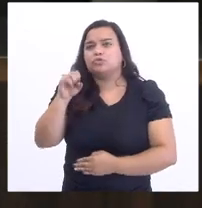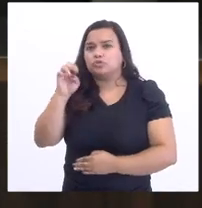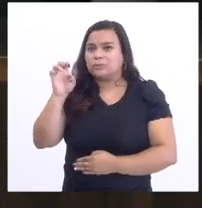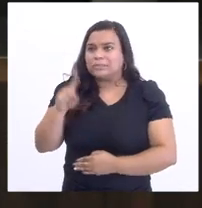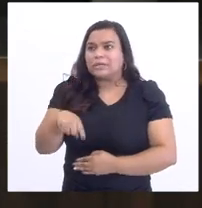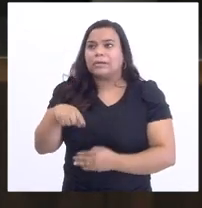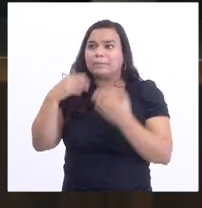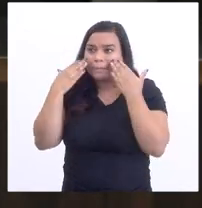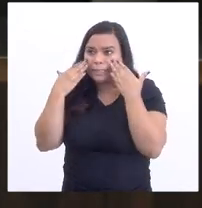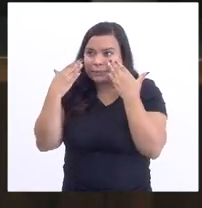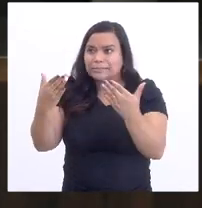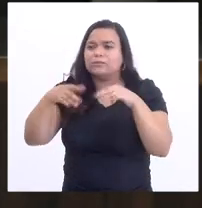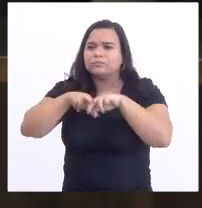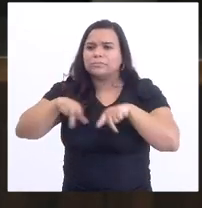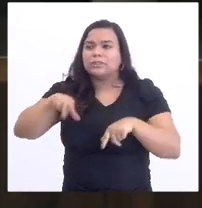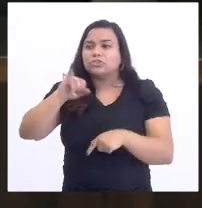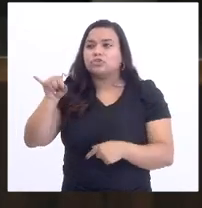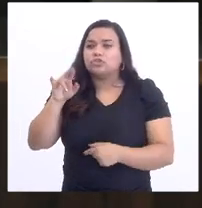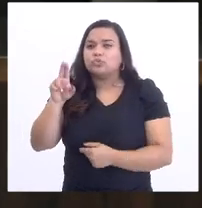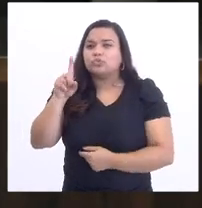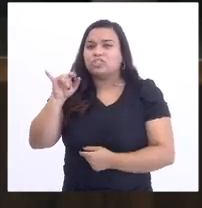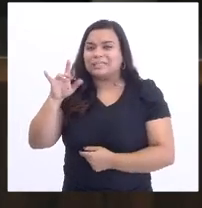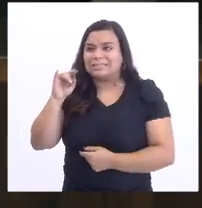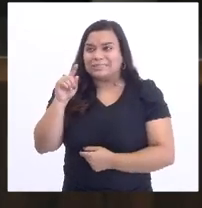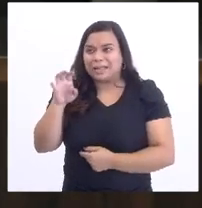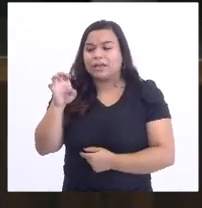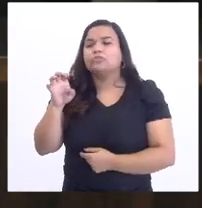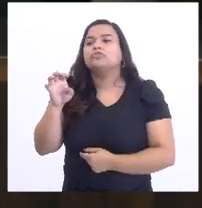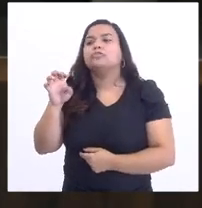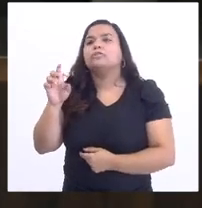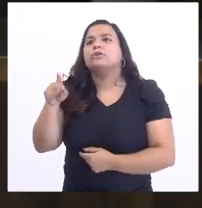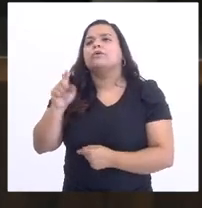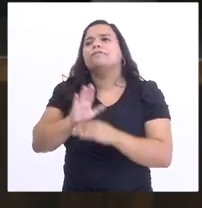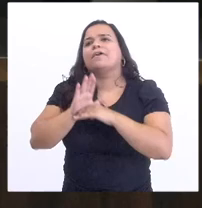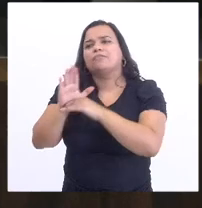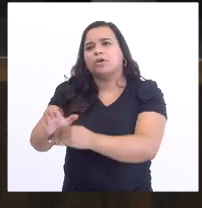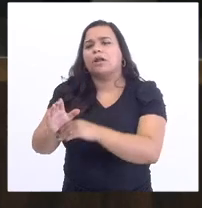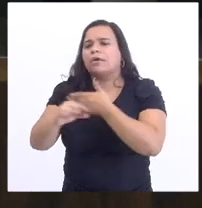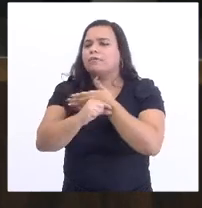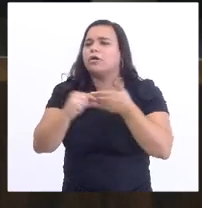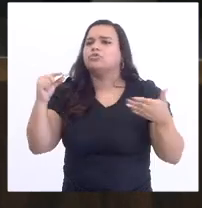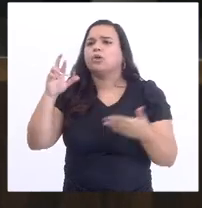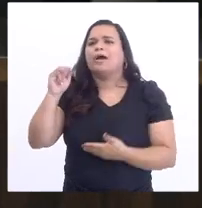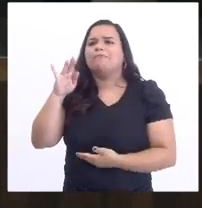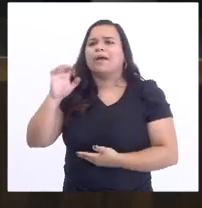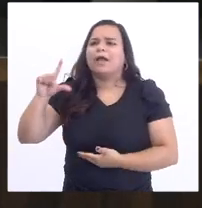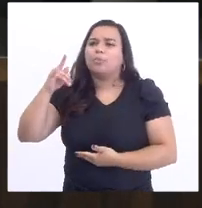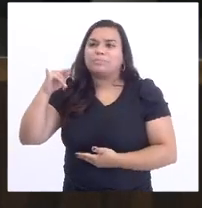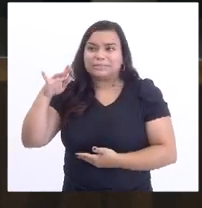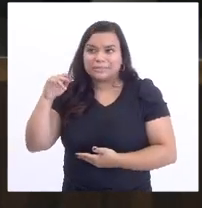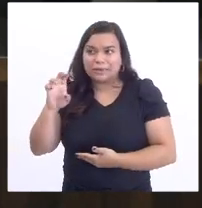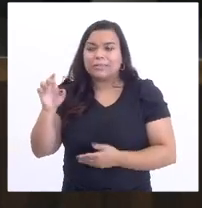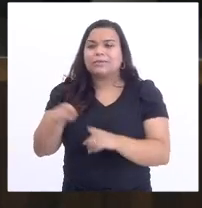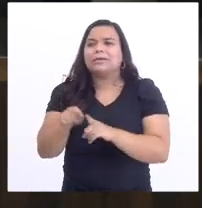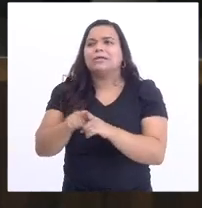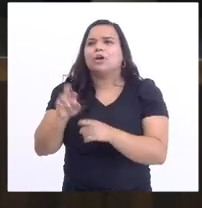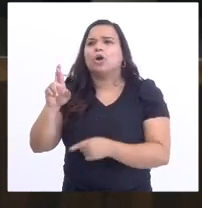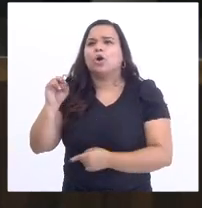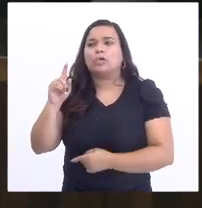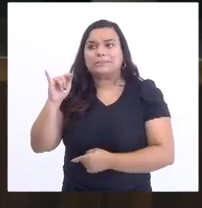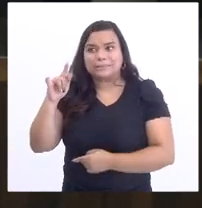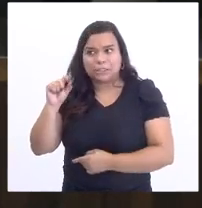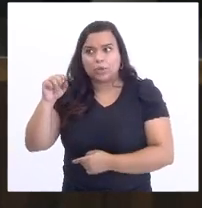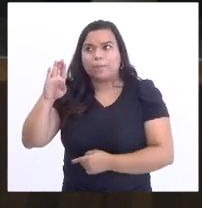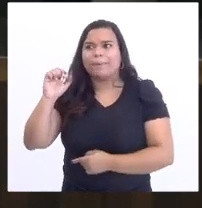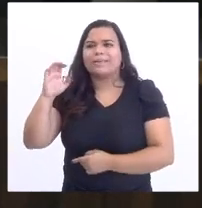de normas internas e proposições externas favorável. Relator deputado Rafael Pisciani, Rodrigo Bacelar. Em discussão. Não havendo que queira discutir,